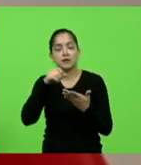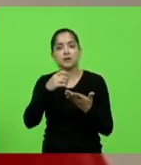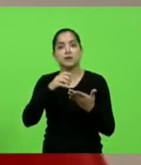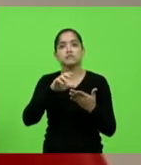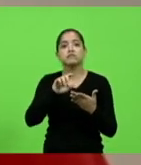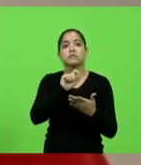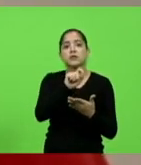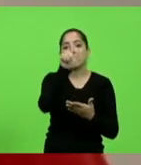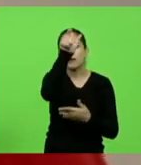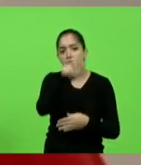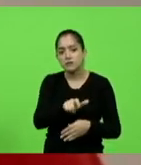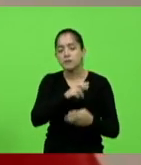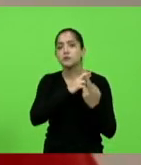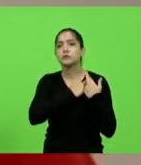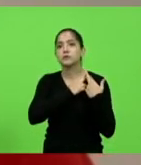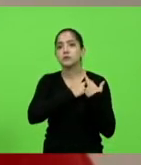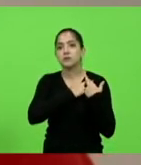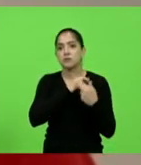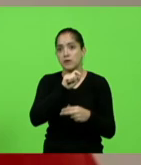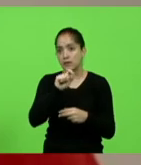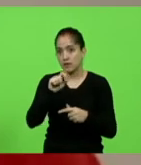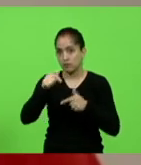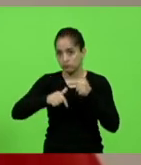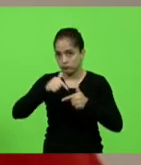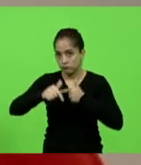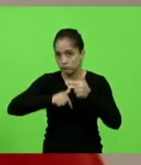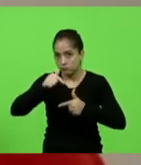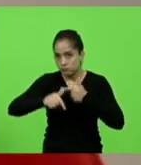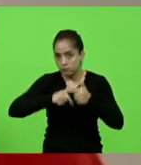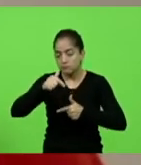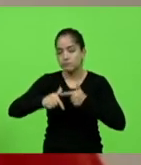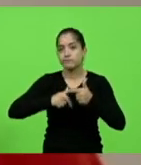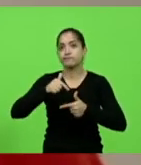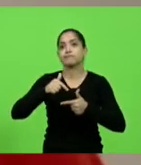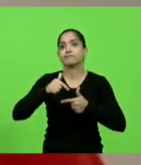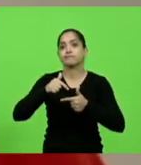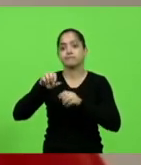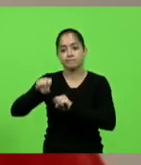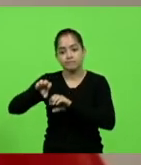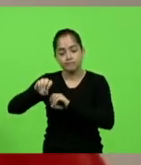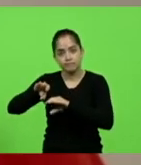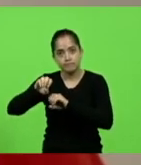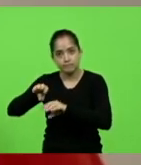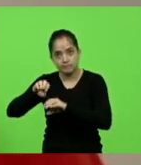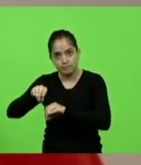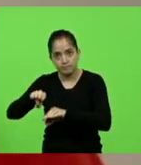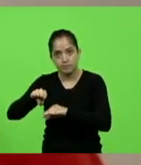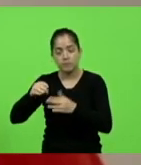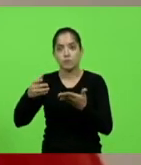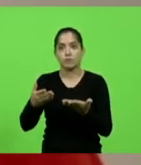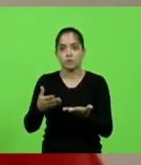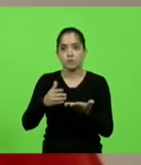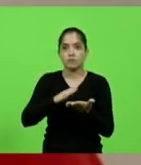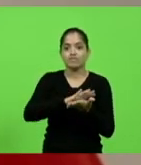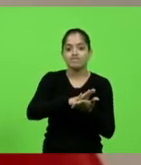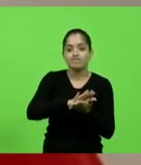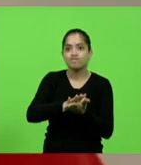tutores? Serão trabalhadores da educação explorados e exploradas por famílias?